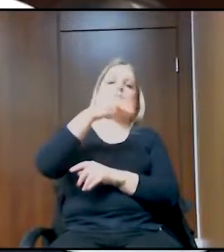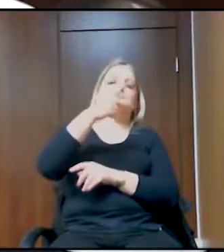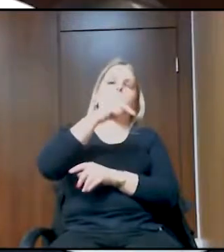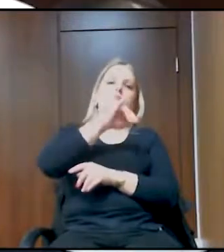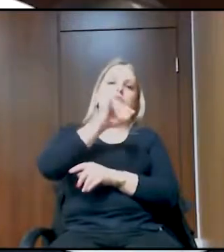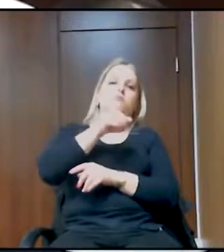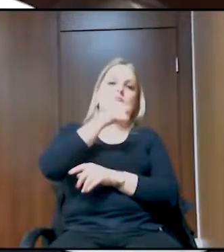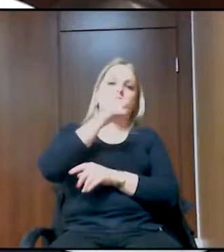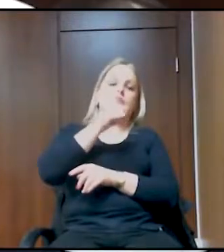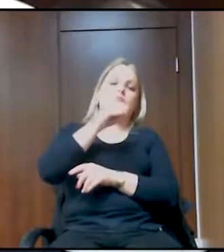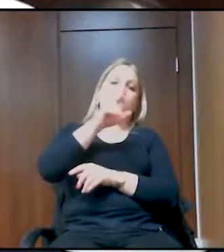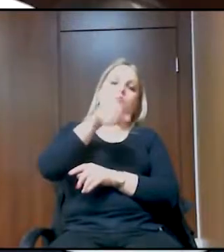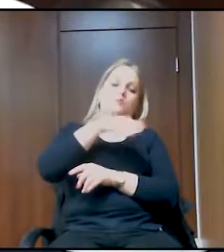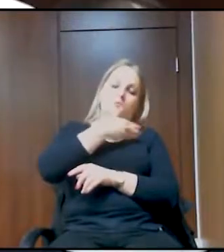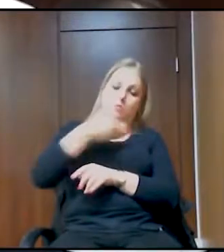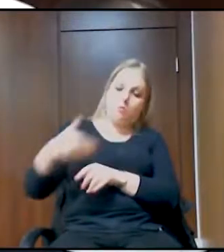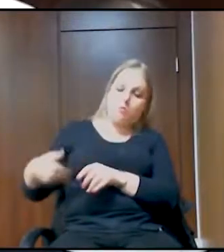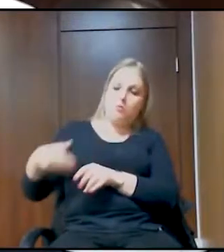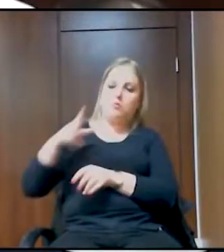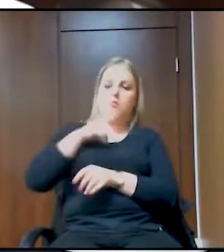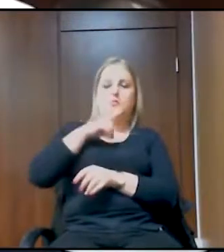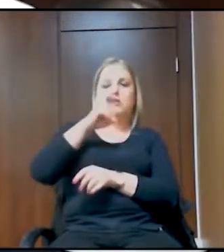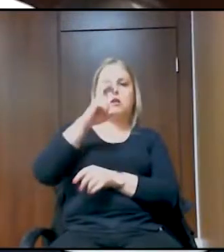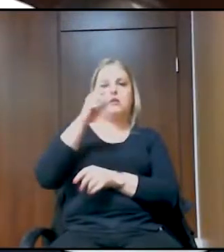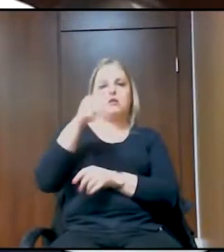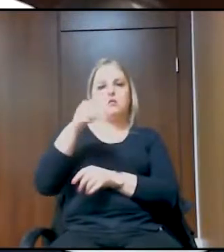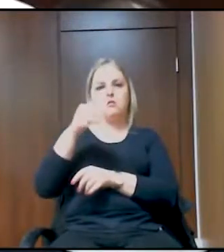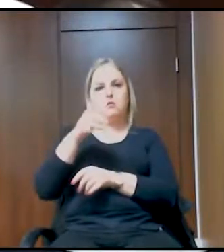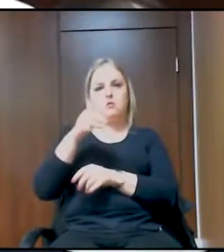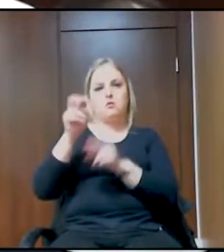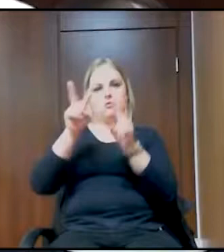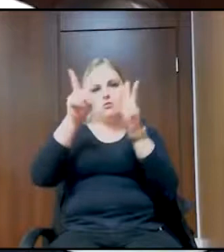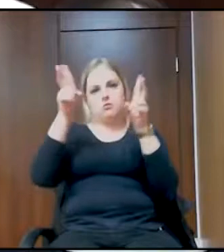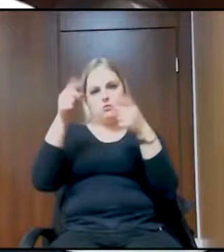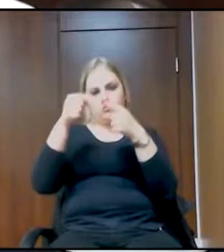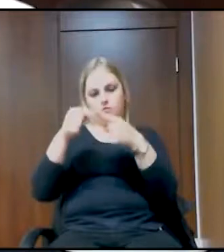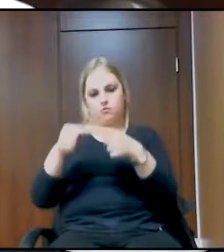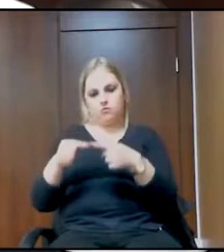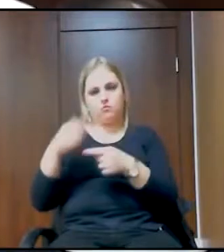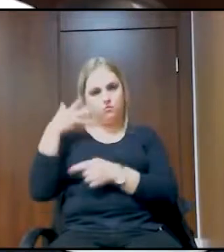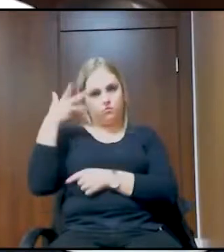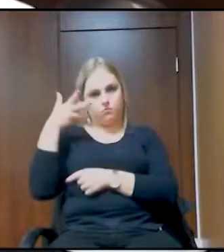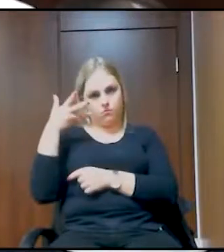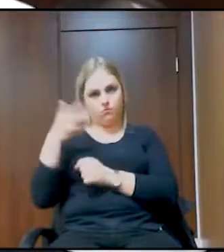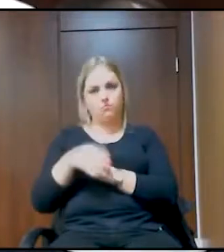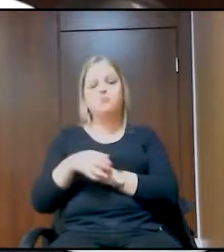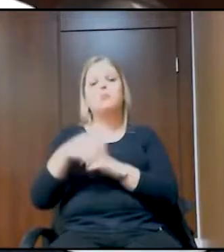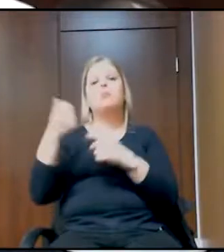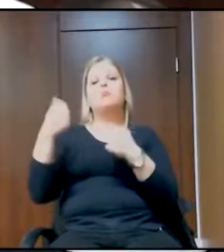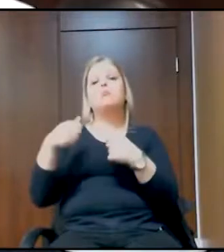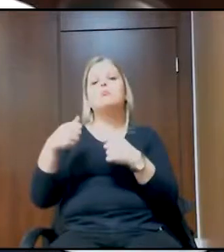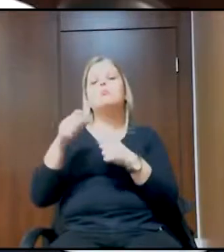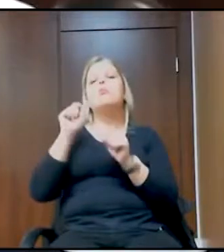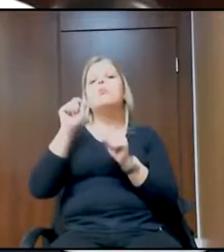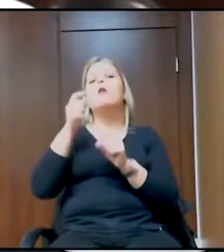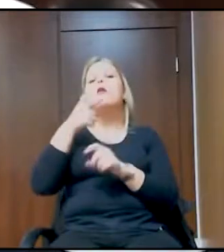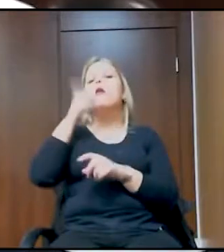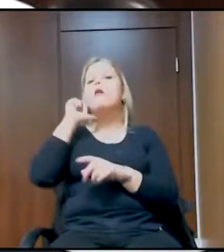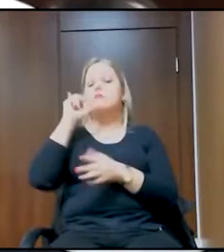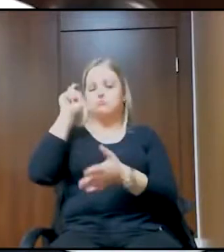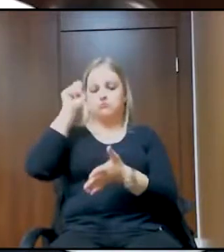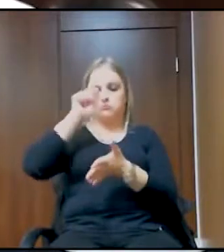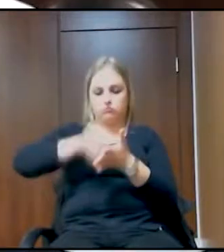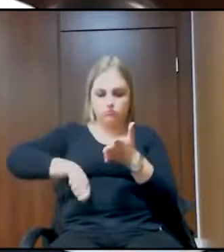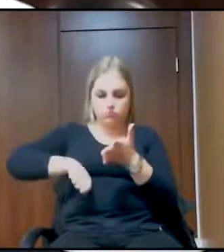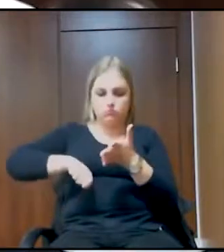públicas ou privadas, que possuem interesse geral nos temas objeto da audiência, desde que previamente inscritas,